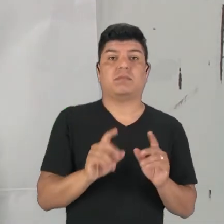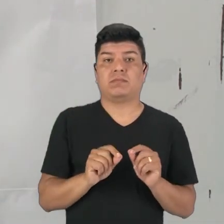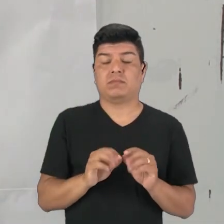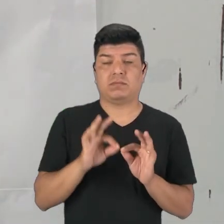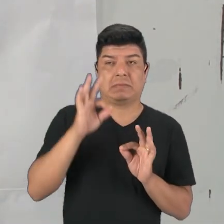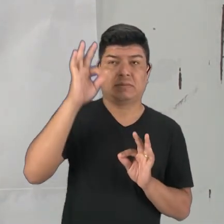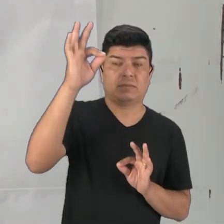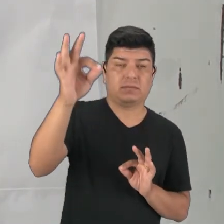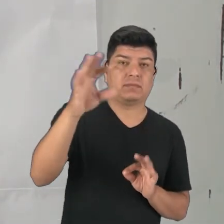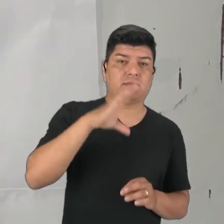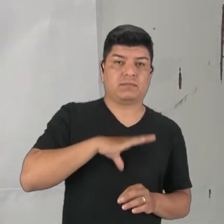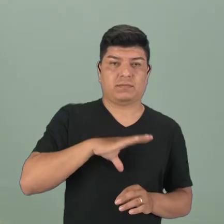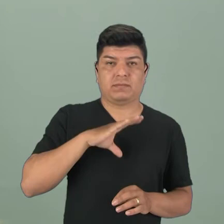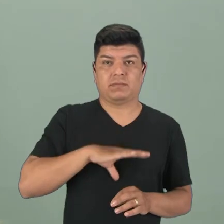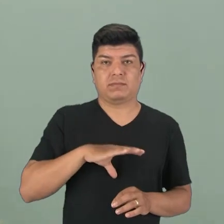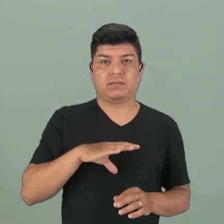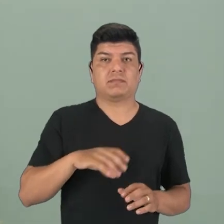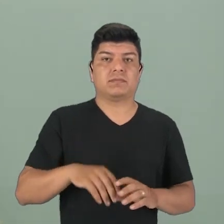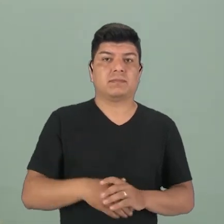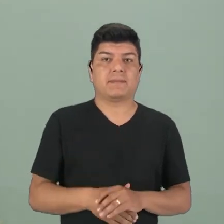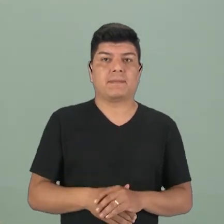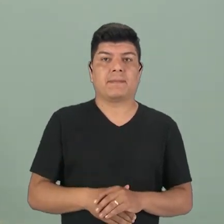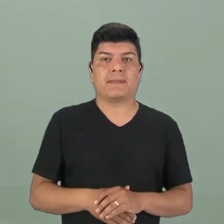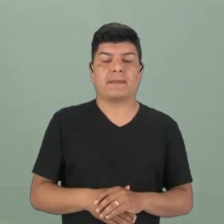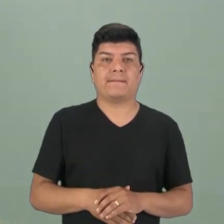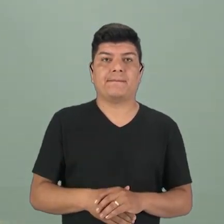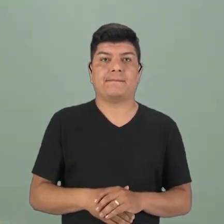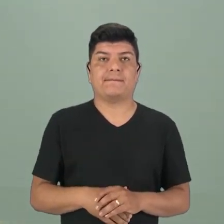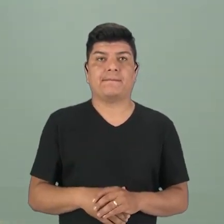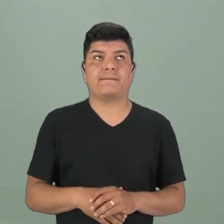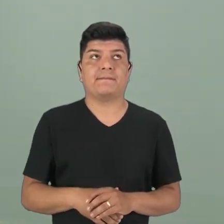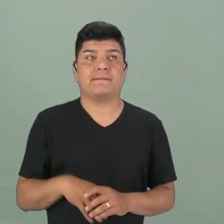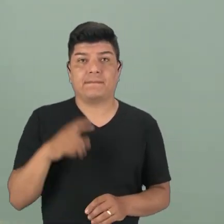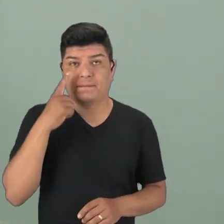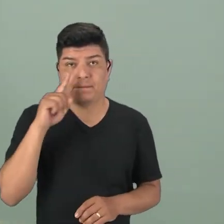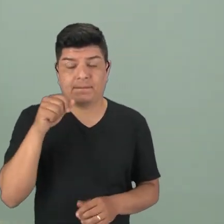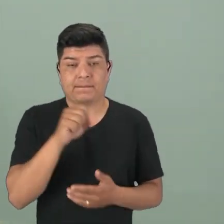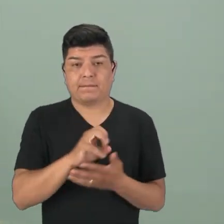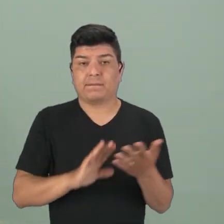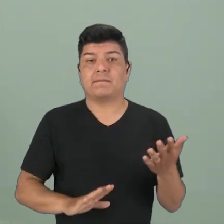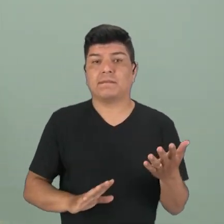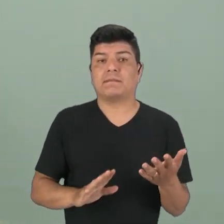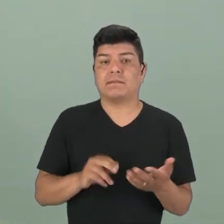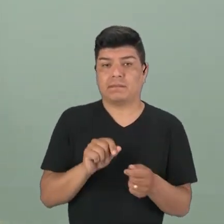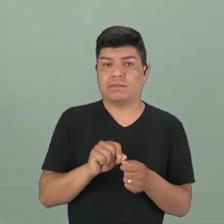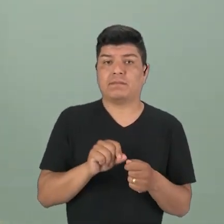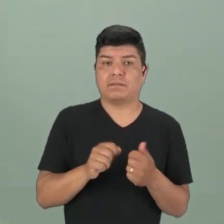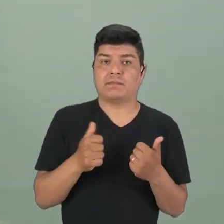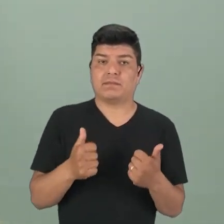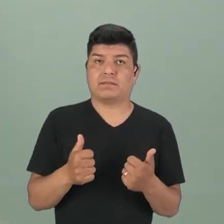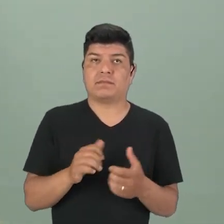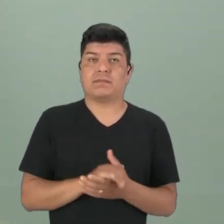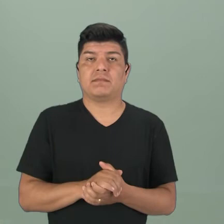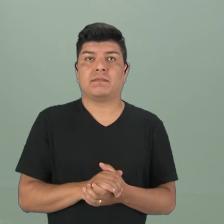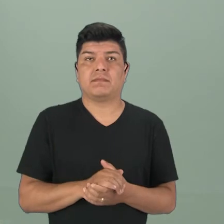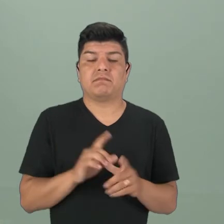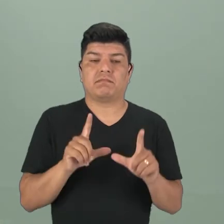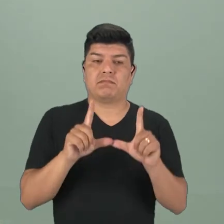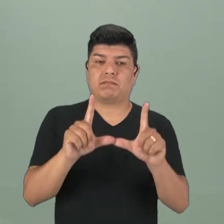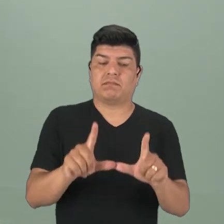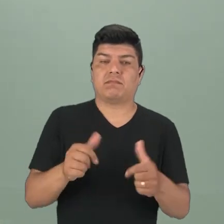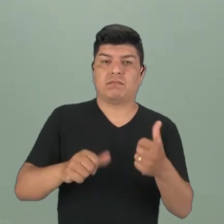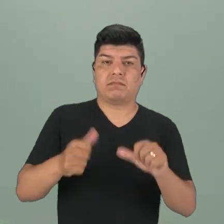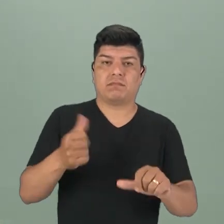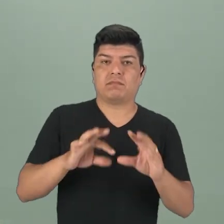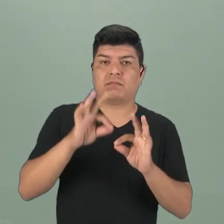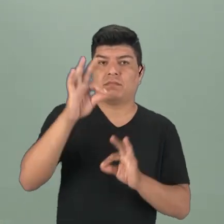essa distância de cidades. Como a gente vai ver outras atividades que a gente for realizar. A gente vai pegar placas, analisar